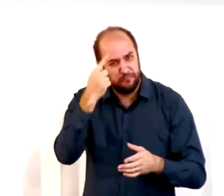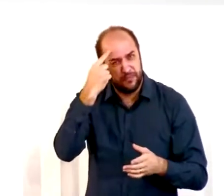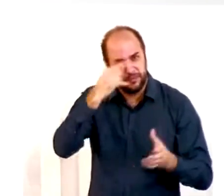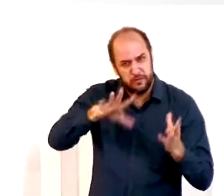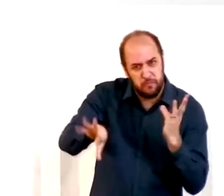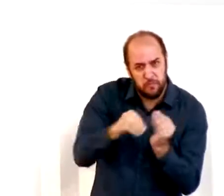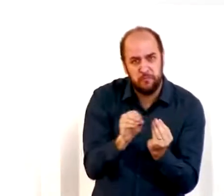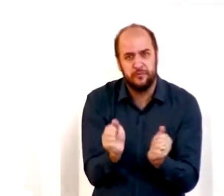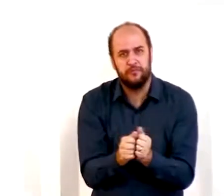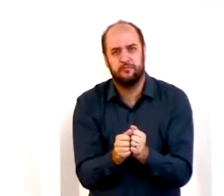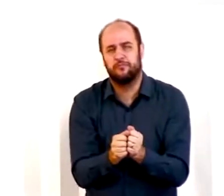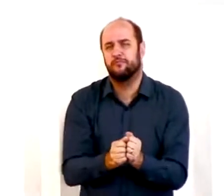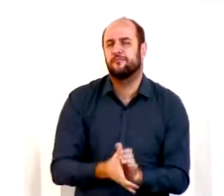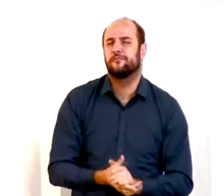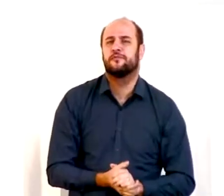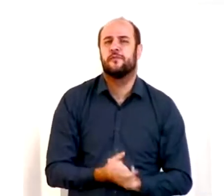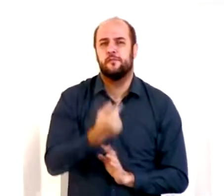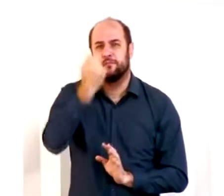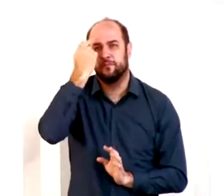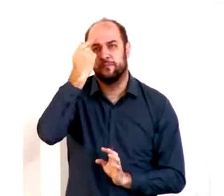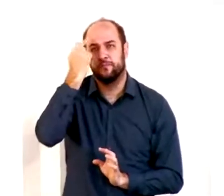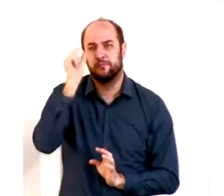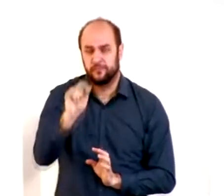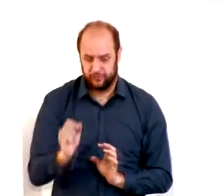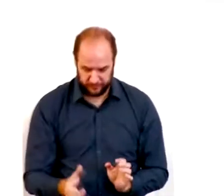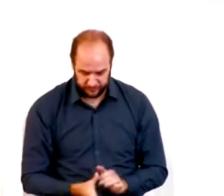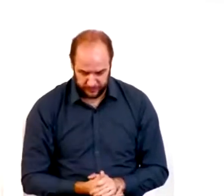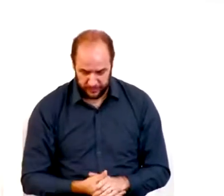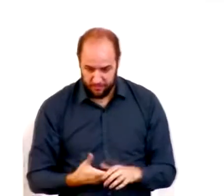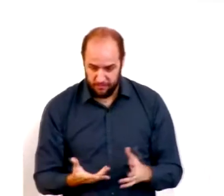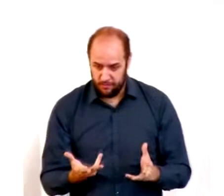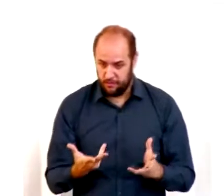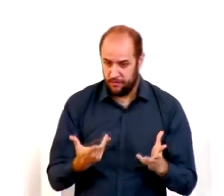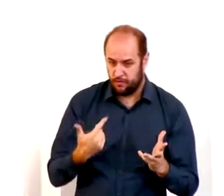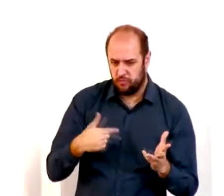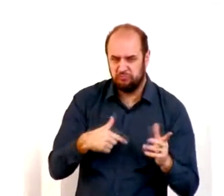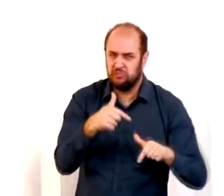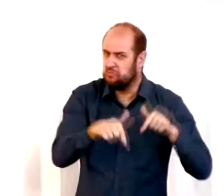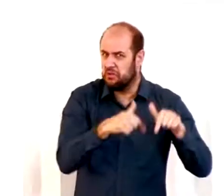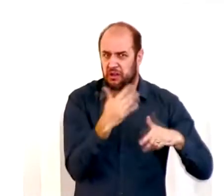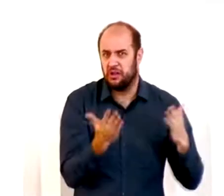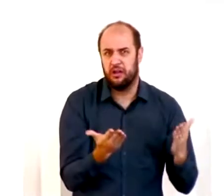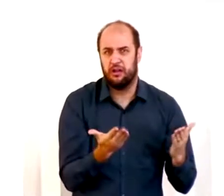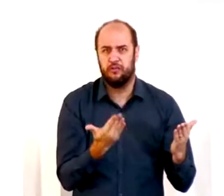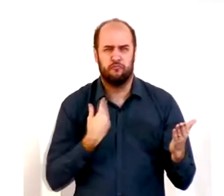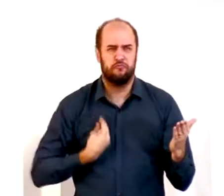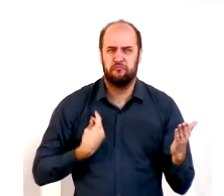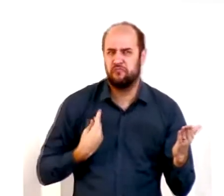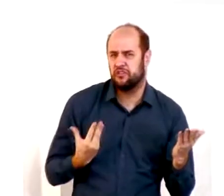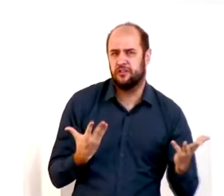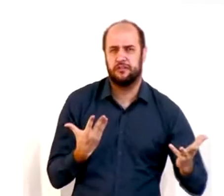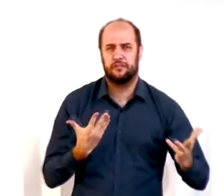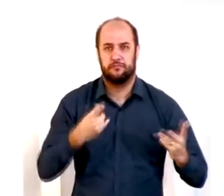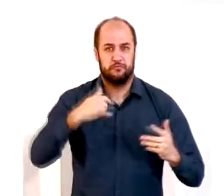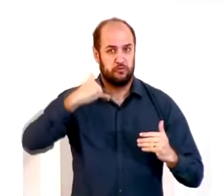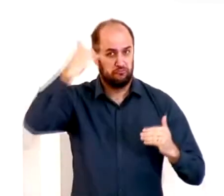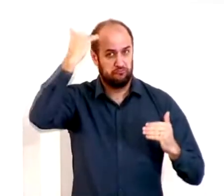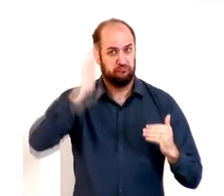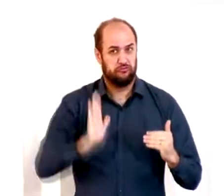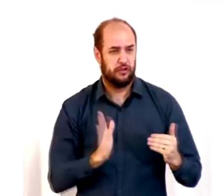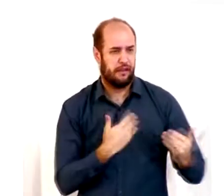nessa metafísica aqui. Coloca aí o seu trabalho, a sua vida, você adulto,